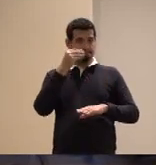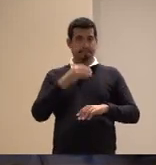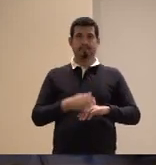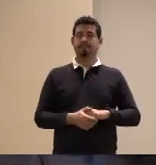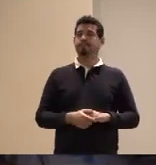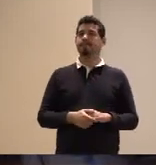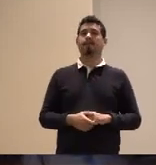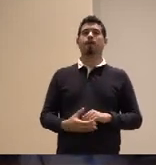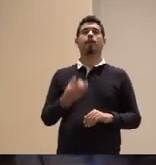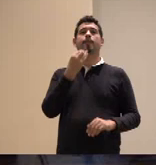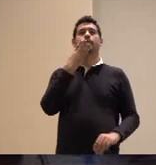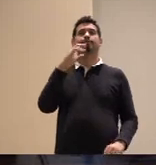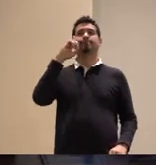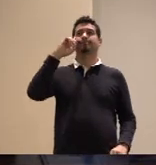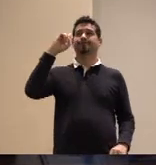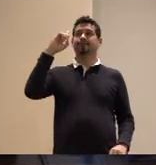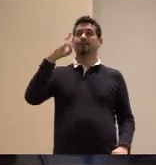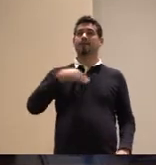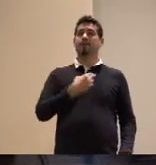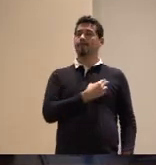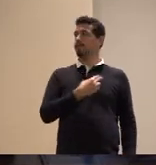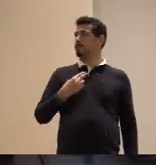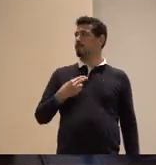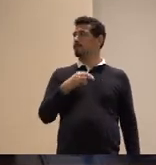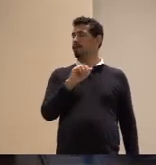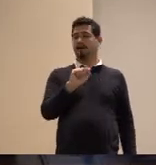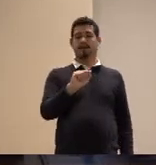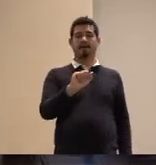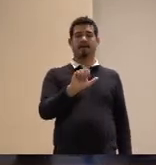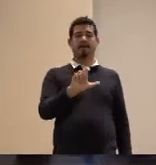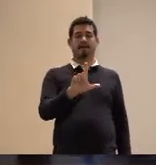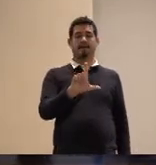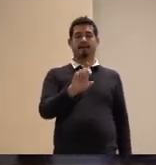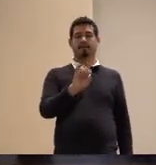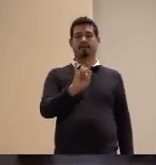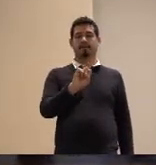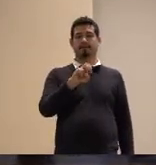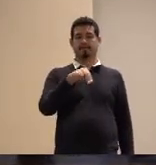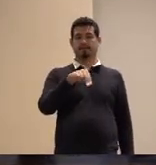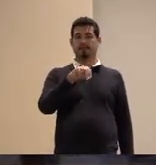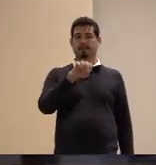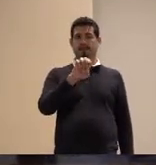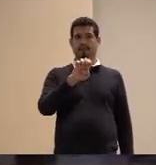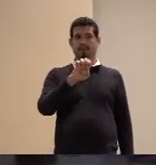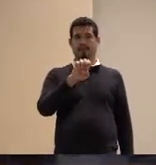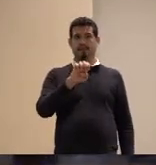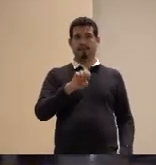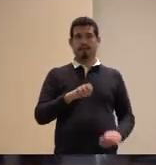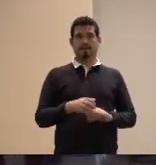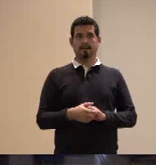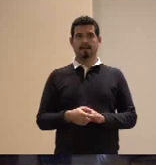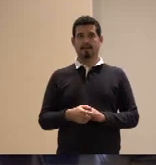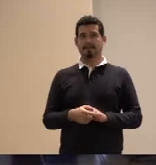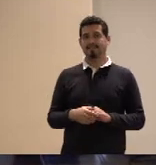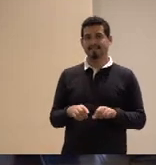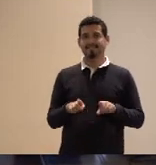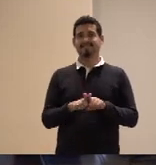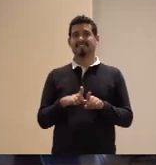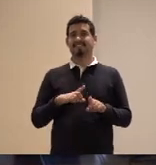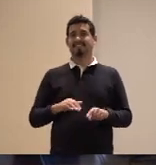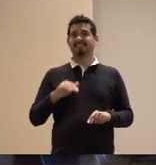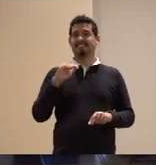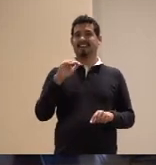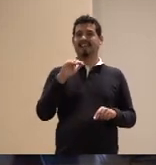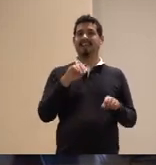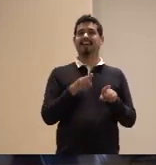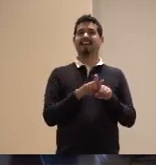Então, bom dia, eu sou a Aline, eu tenho 1,70 m, sou morena,